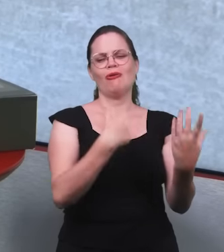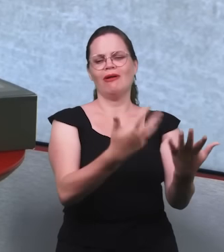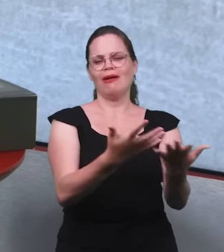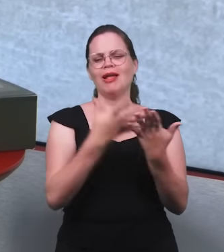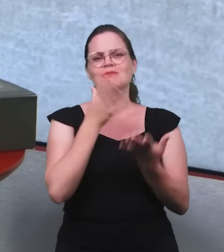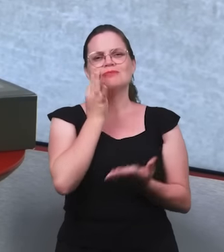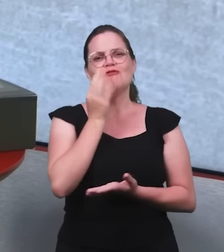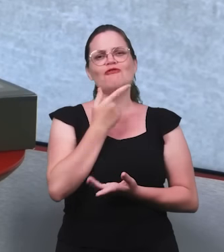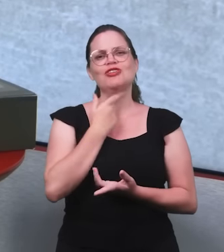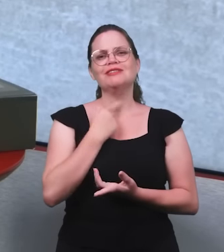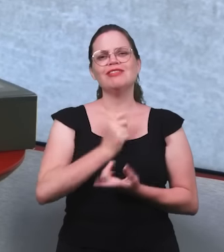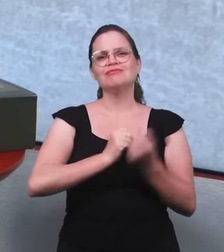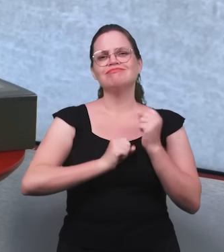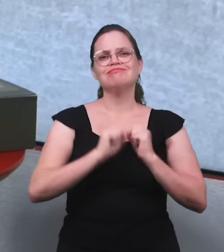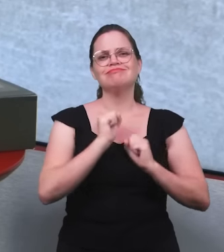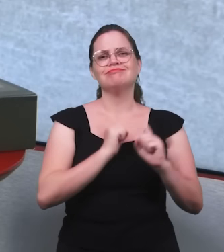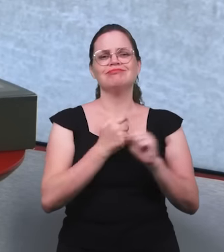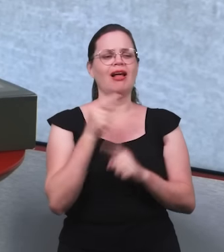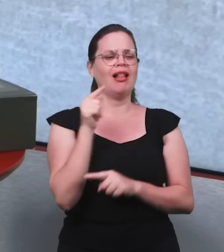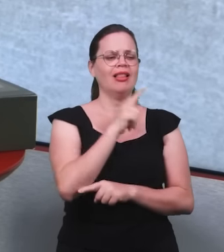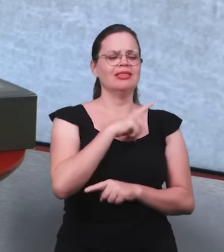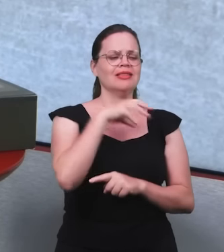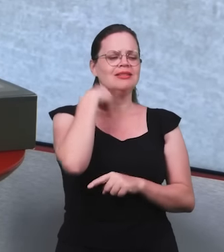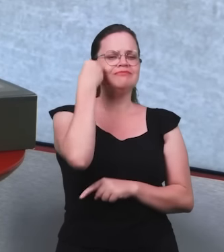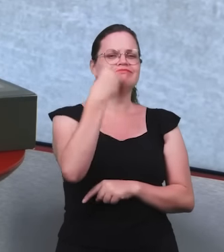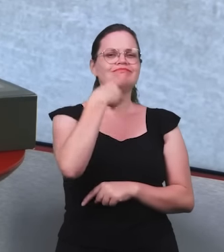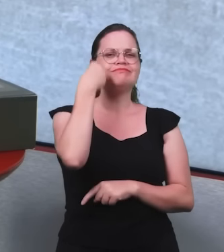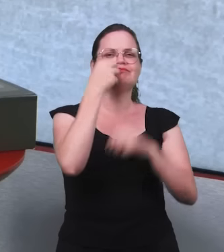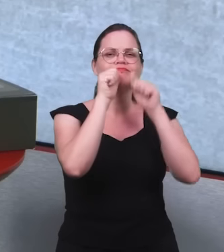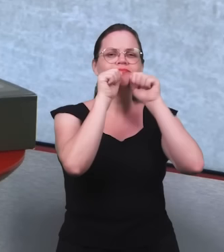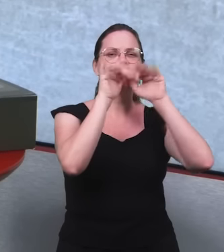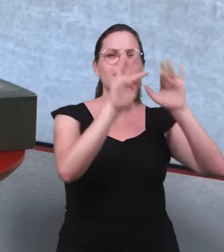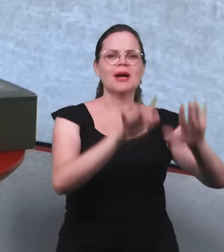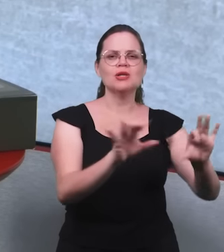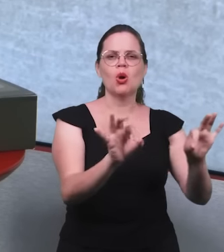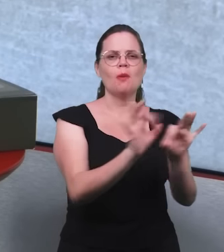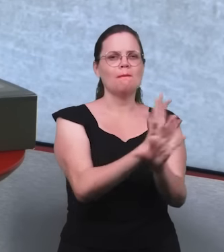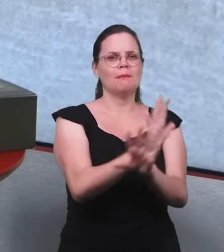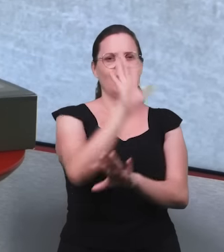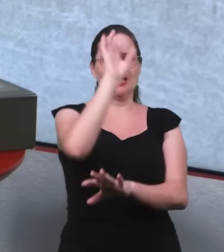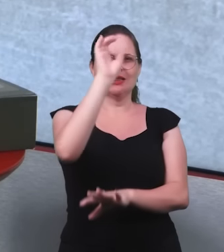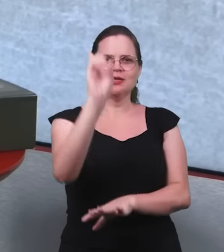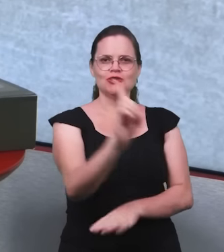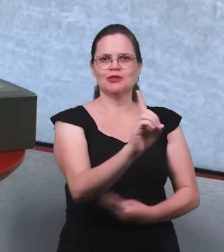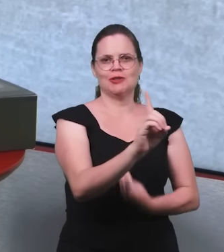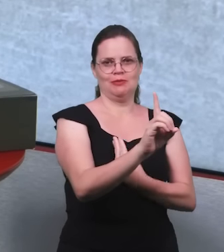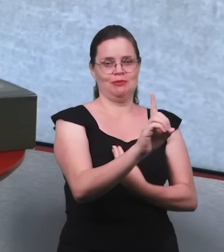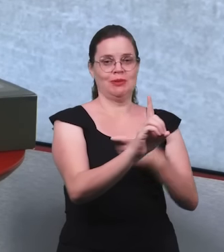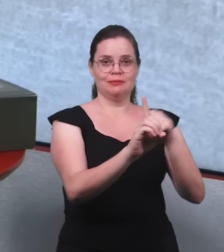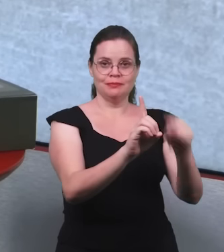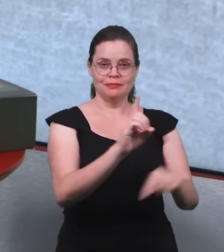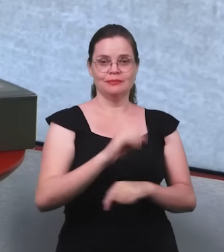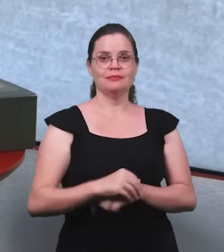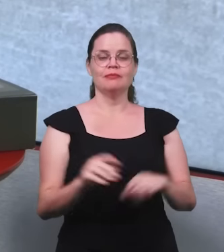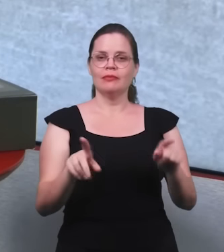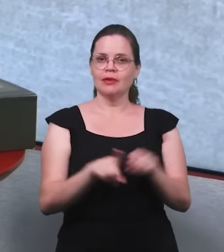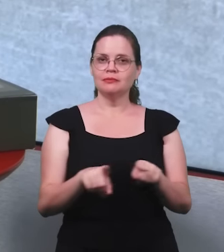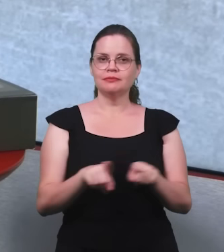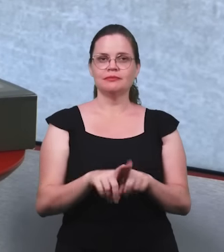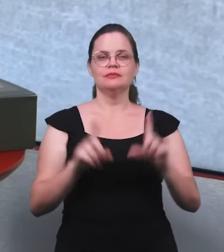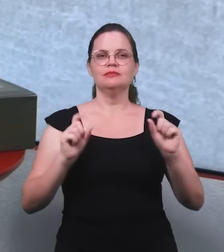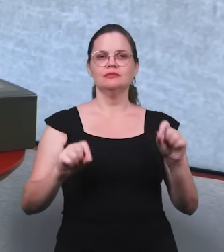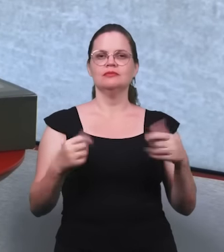presencial, porque ali eles estão desfrutando ali de todos os benefícios da presença de Deus e de